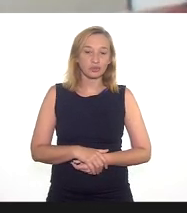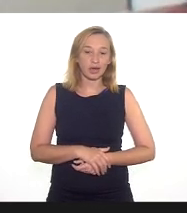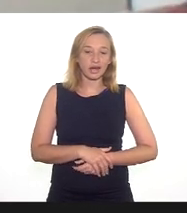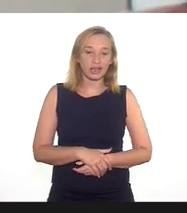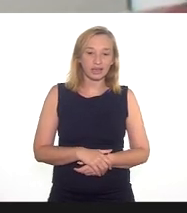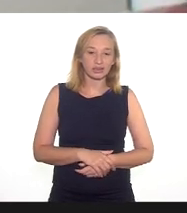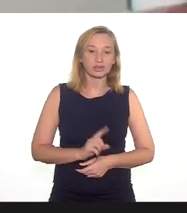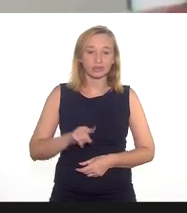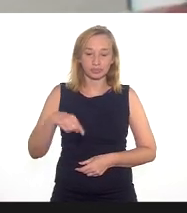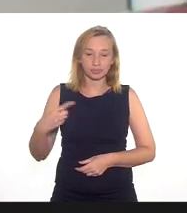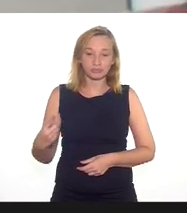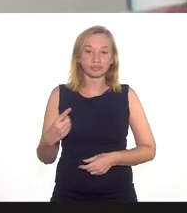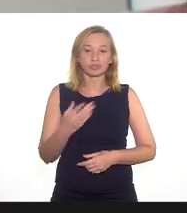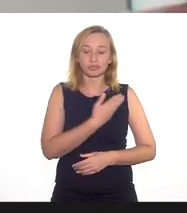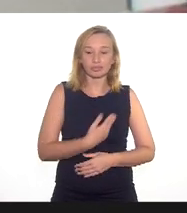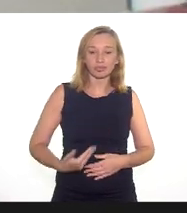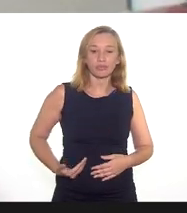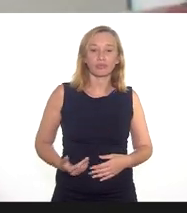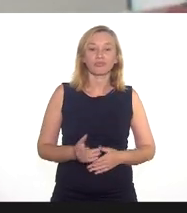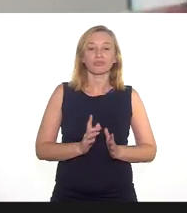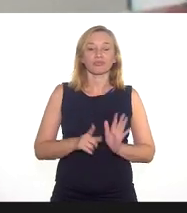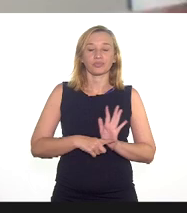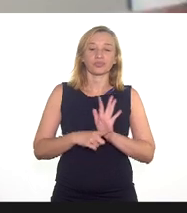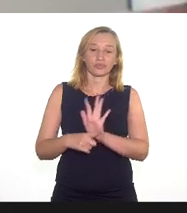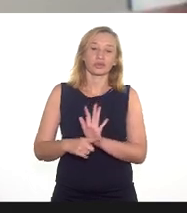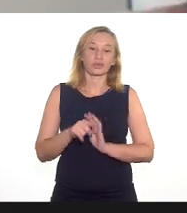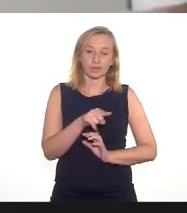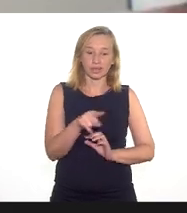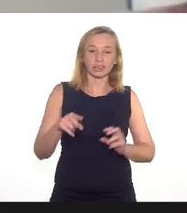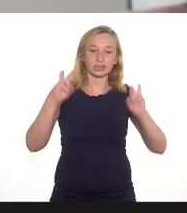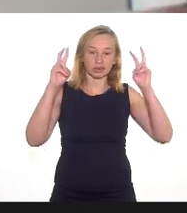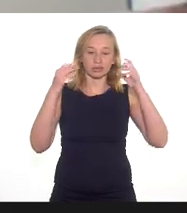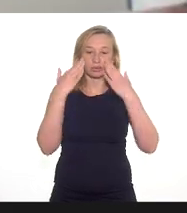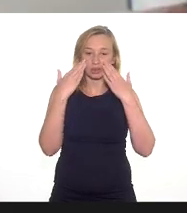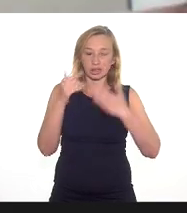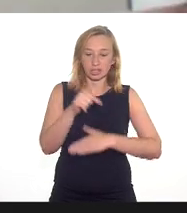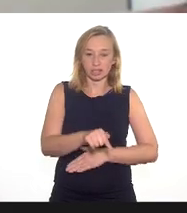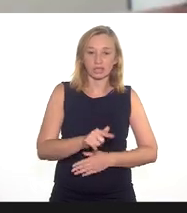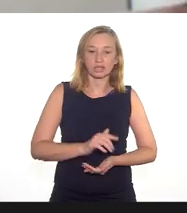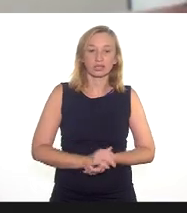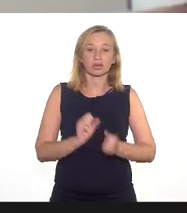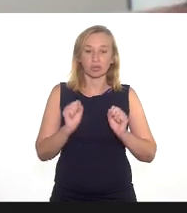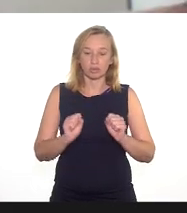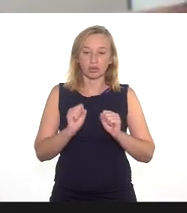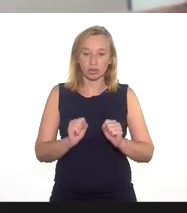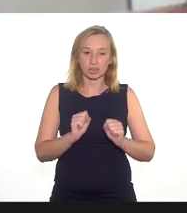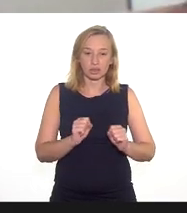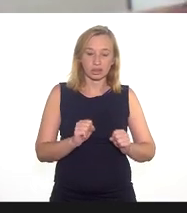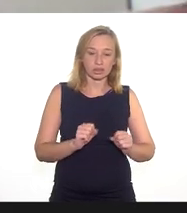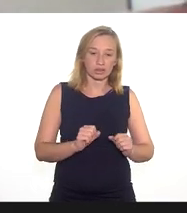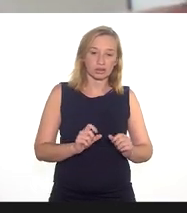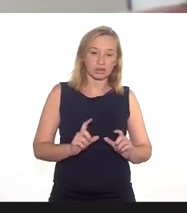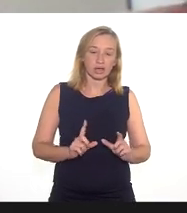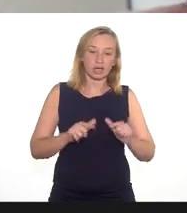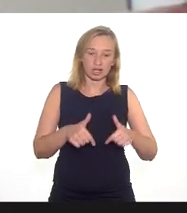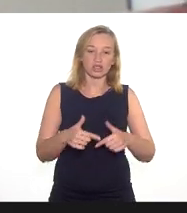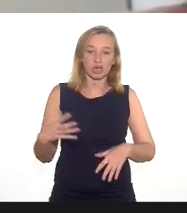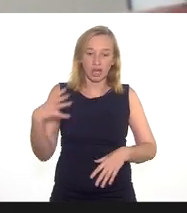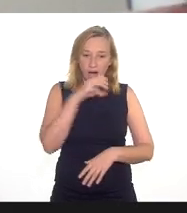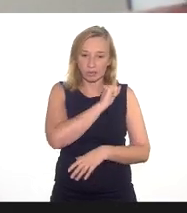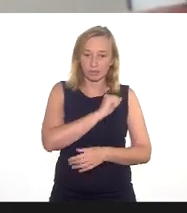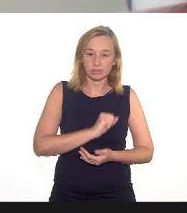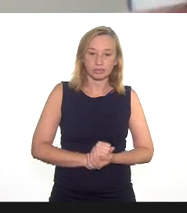e outros órgãos do governo para contribuir para que esses temas que apresentaram aqui possam estar tendo tratamento o mais breve